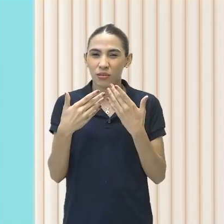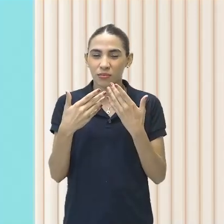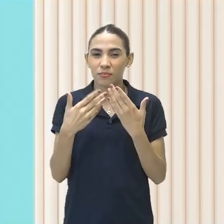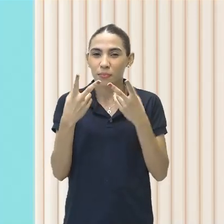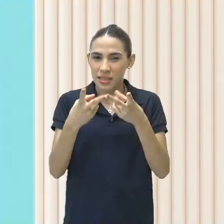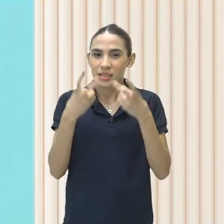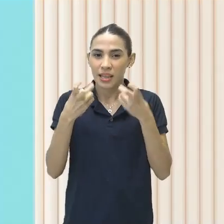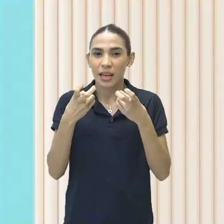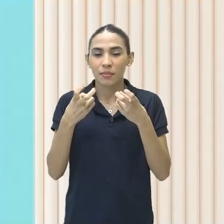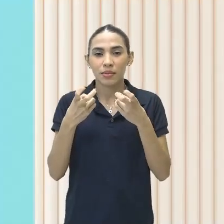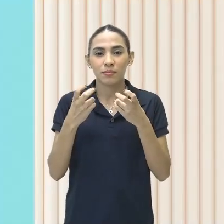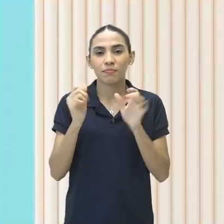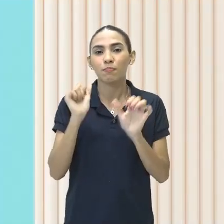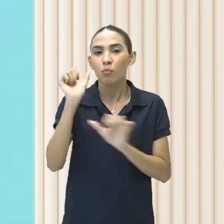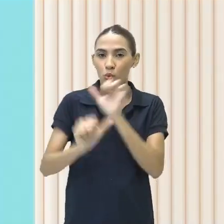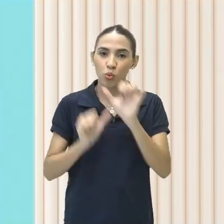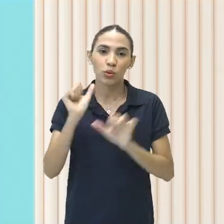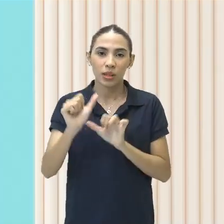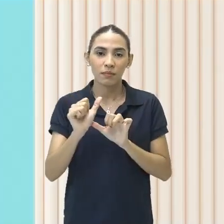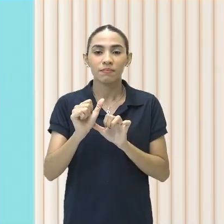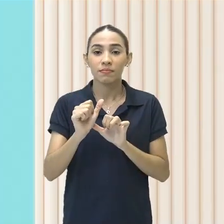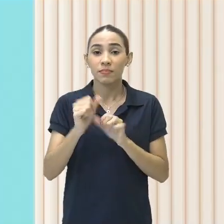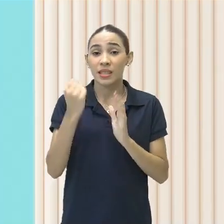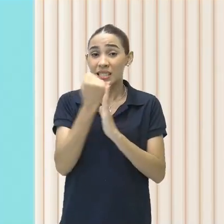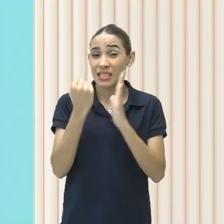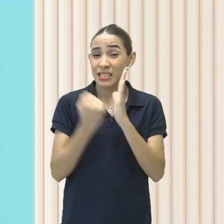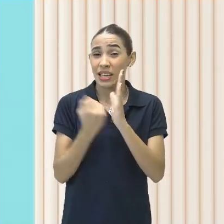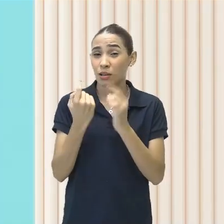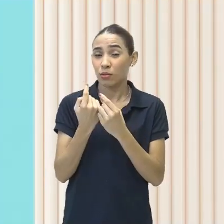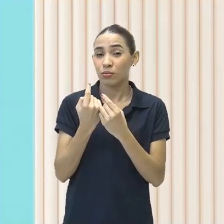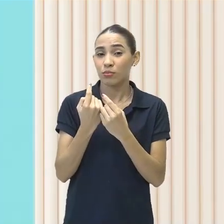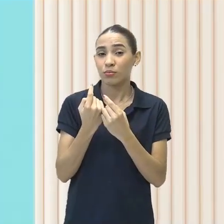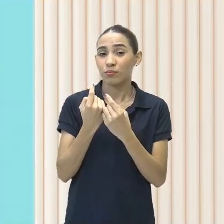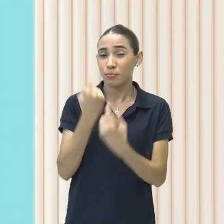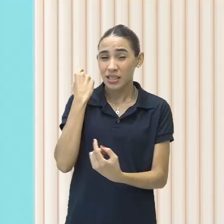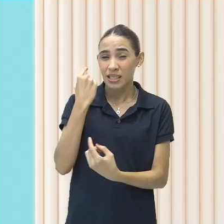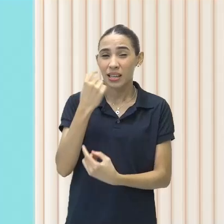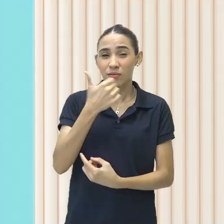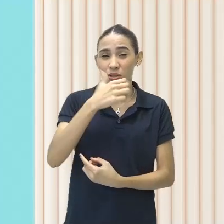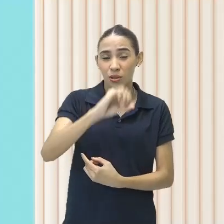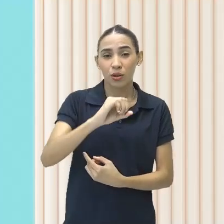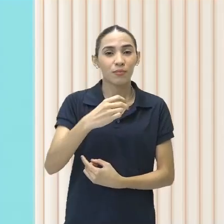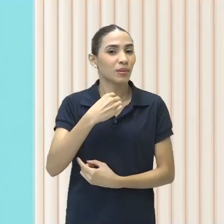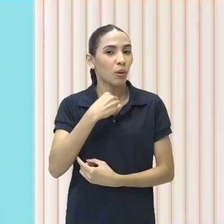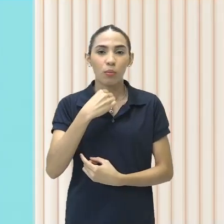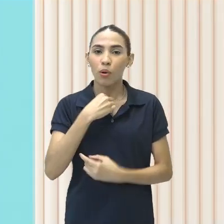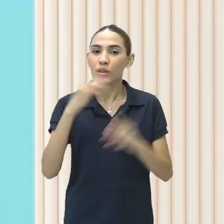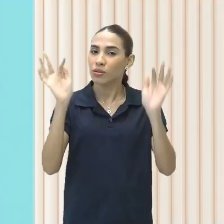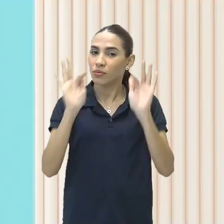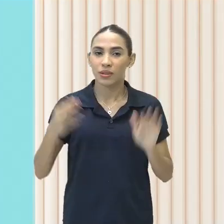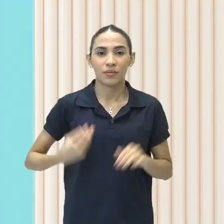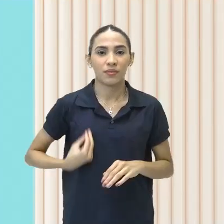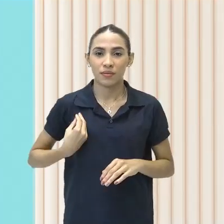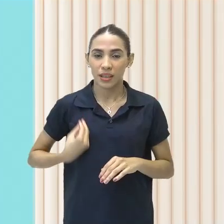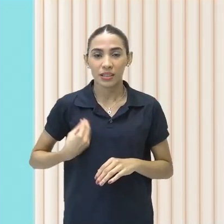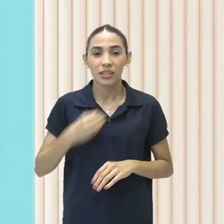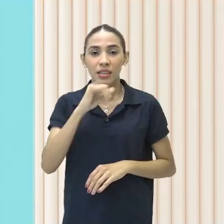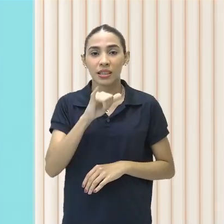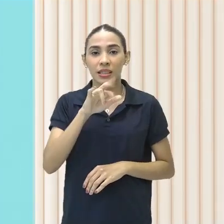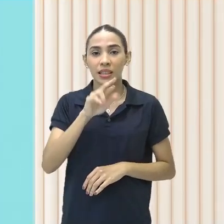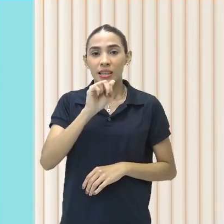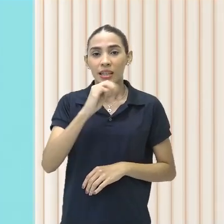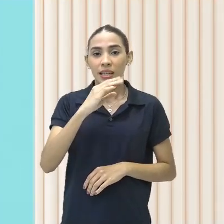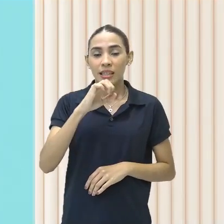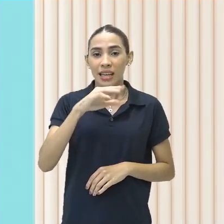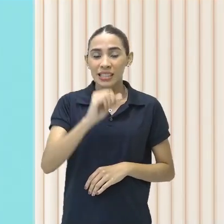Se foge do padrão que a mulher do século XVIII, XIX vivia, não pode ter um final feliz. Iracema brigou